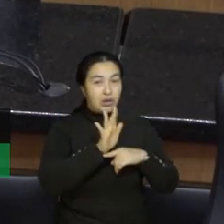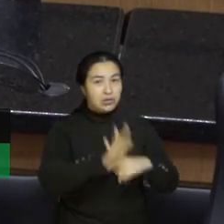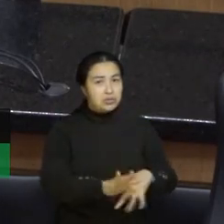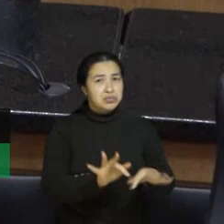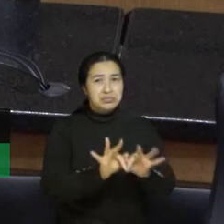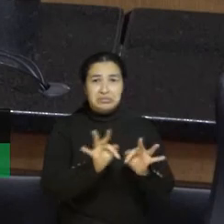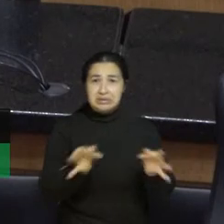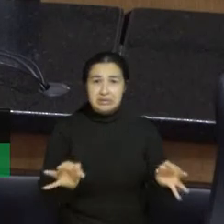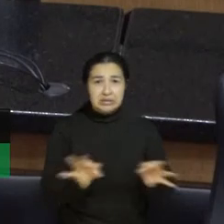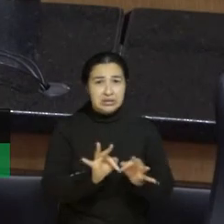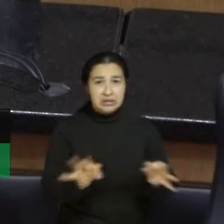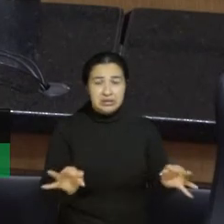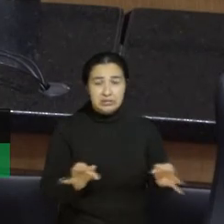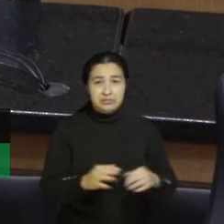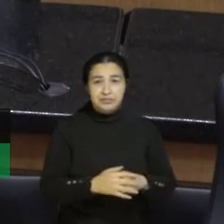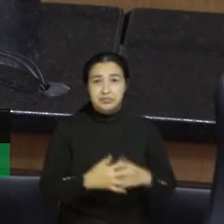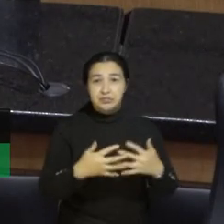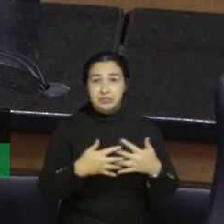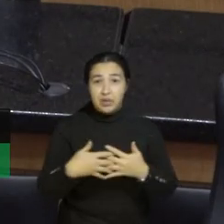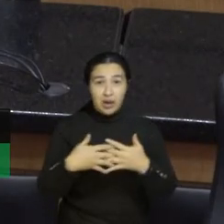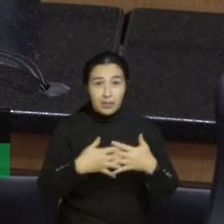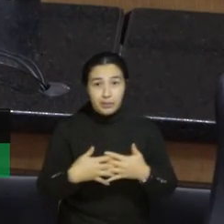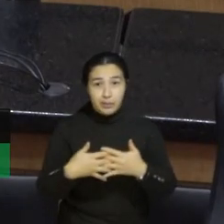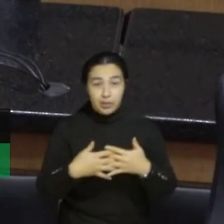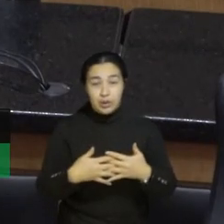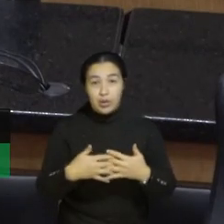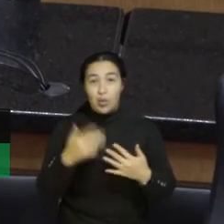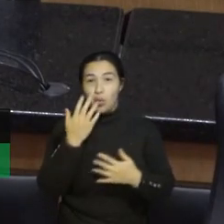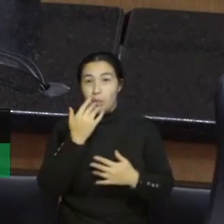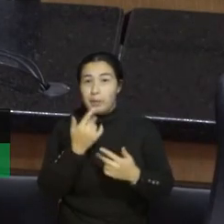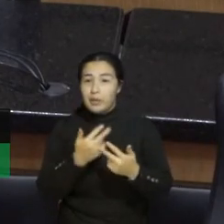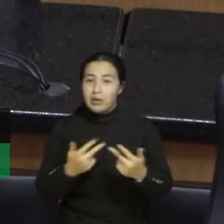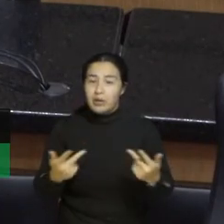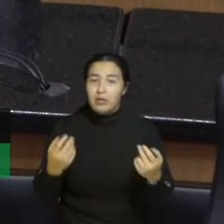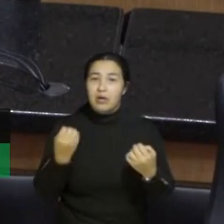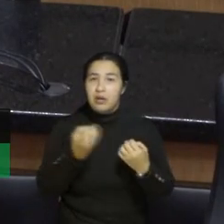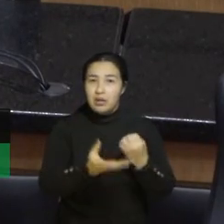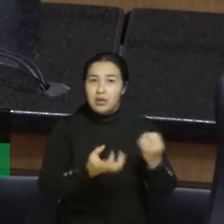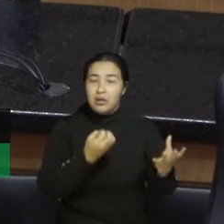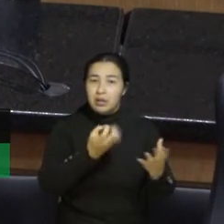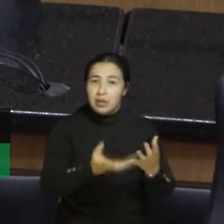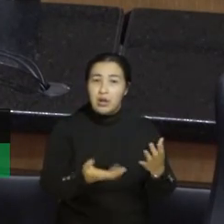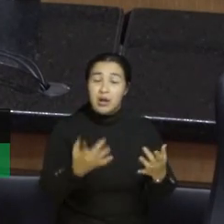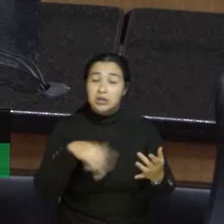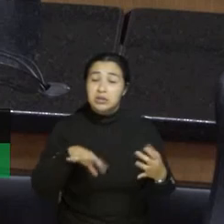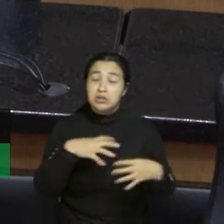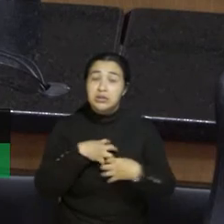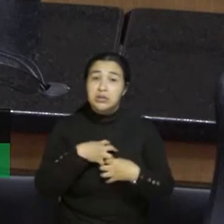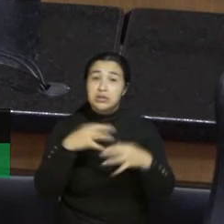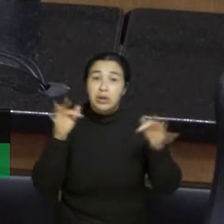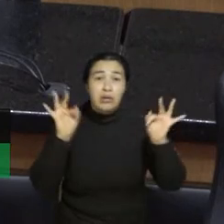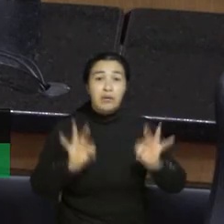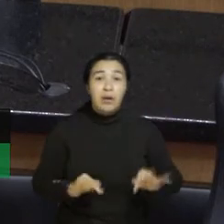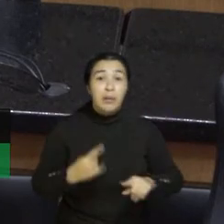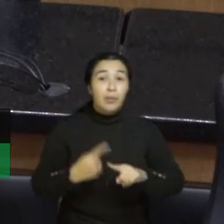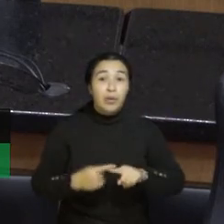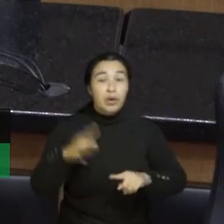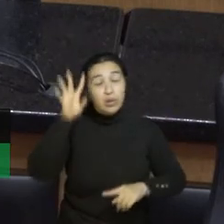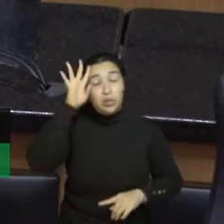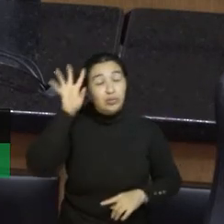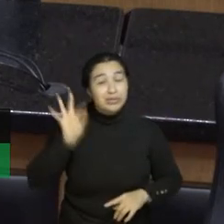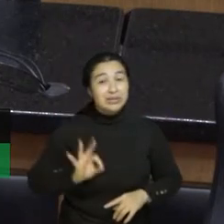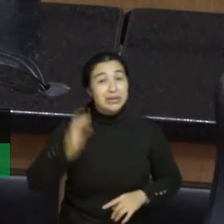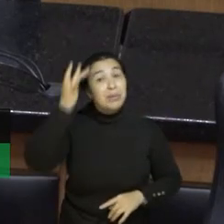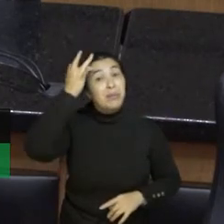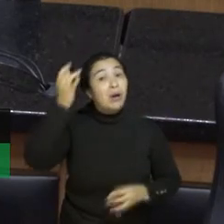pessoas, de mandar um caminhão para lá com donativos. Isso realmente nos deixa muito felizes, que a gente nunca sabe o dia de amanhã.